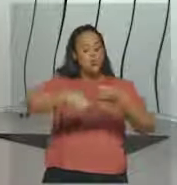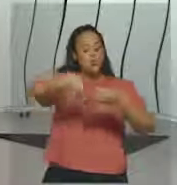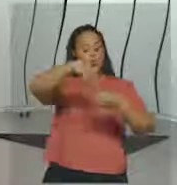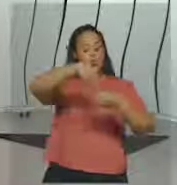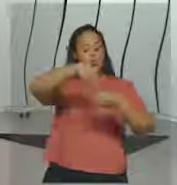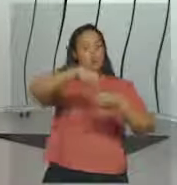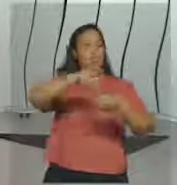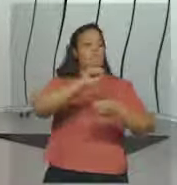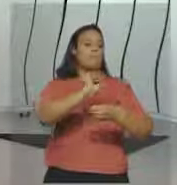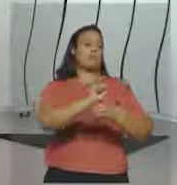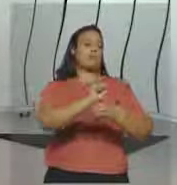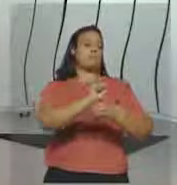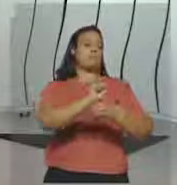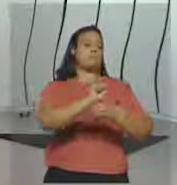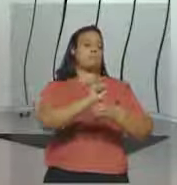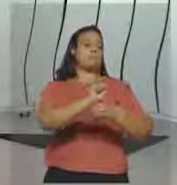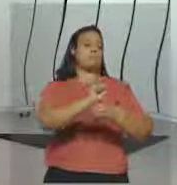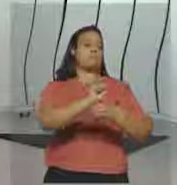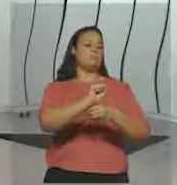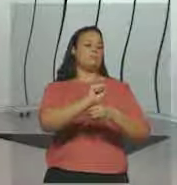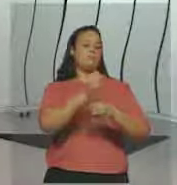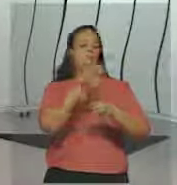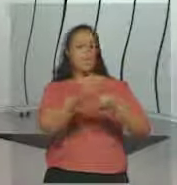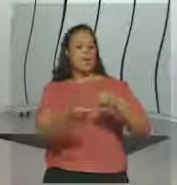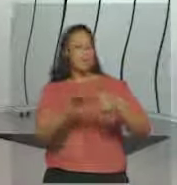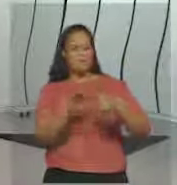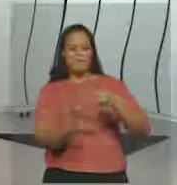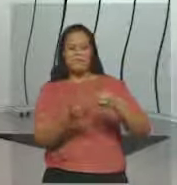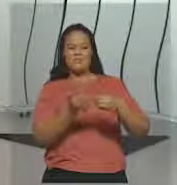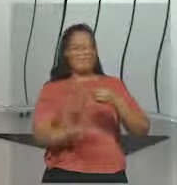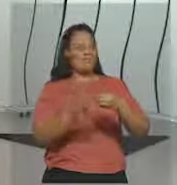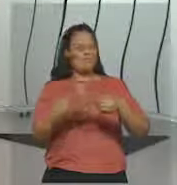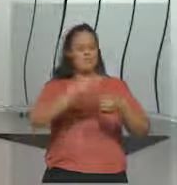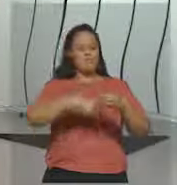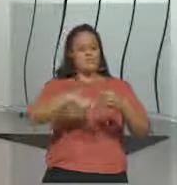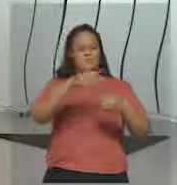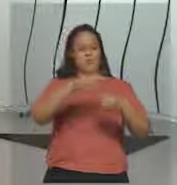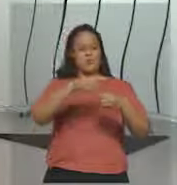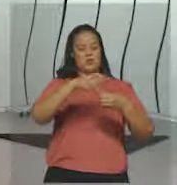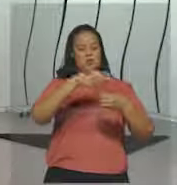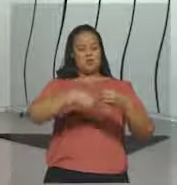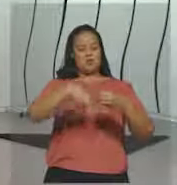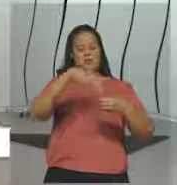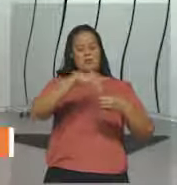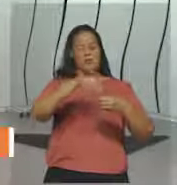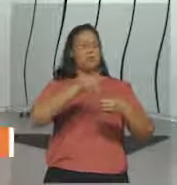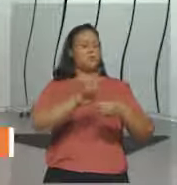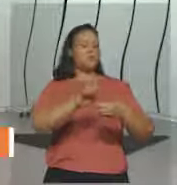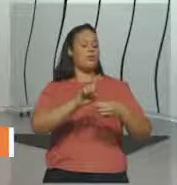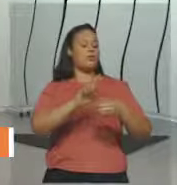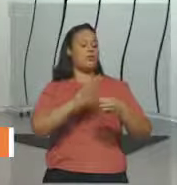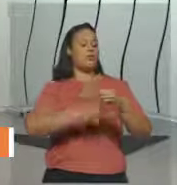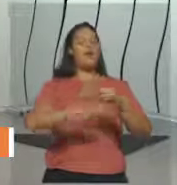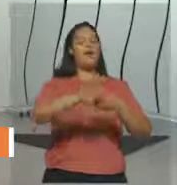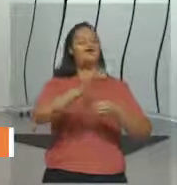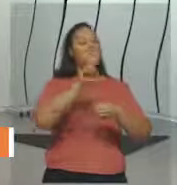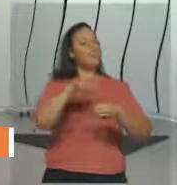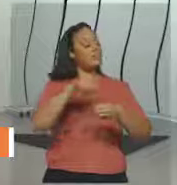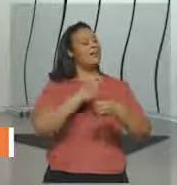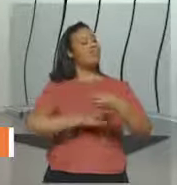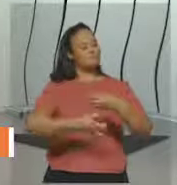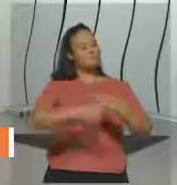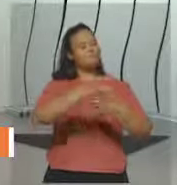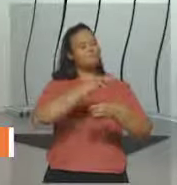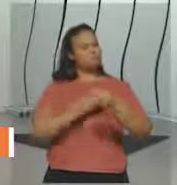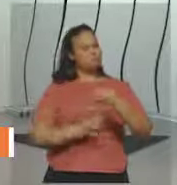se movimentam. Esse átomo não vai perder próton nem nêutron. O que se movimenta são os elétrons, só os elétrons. E